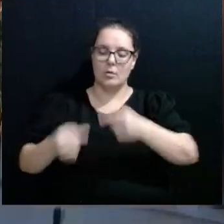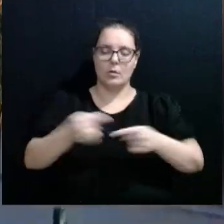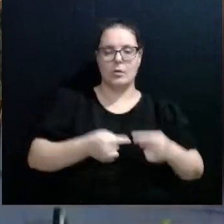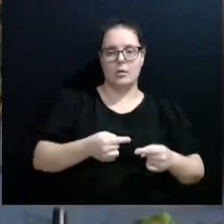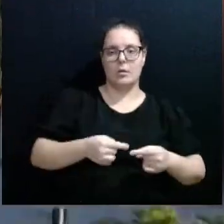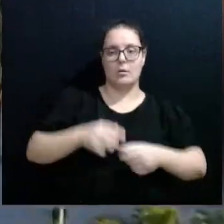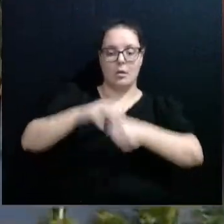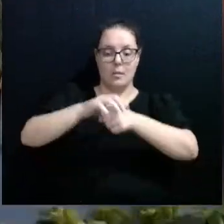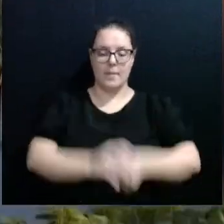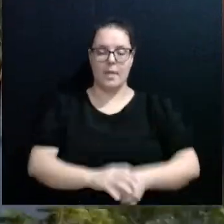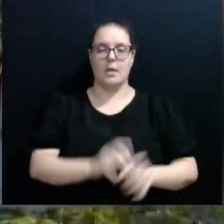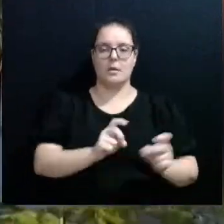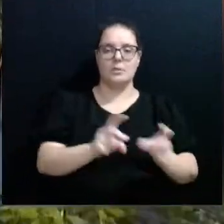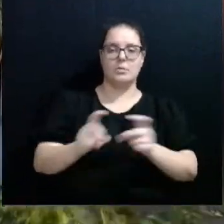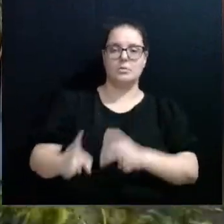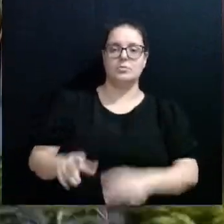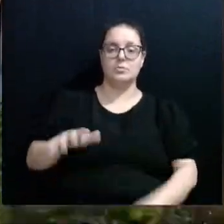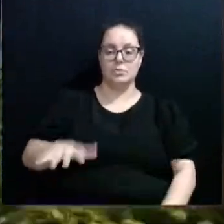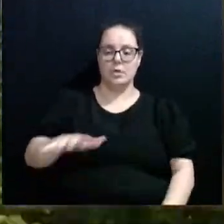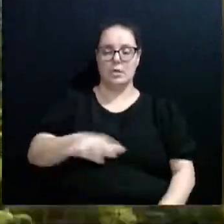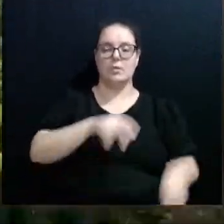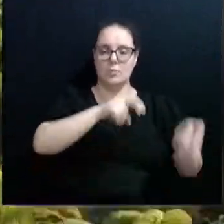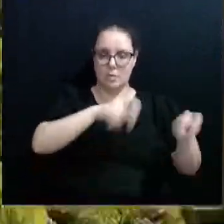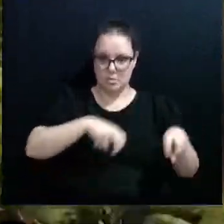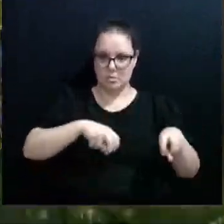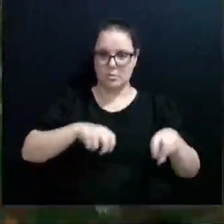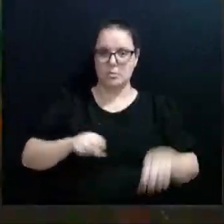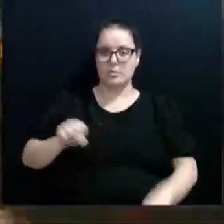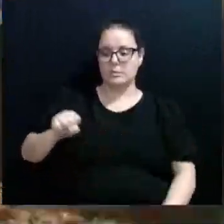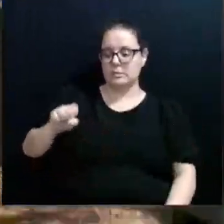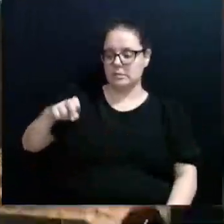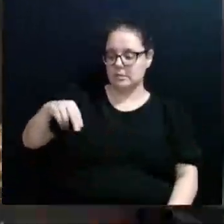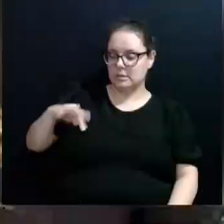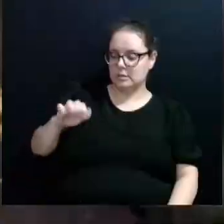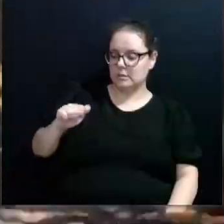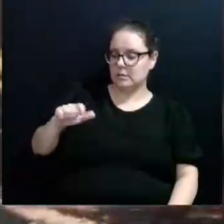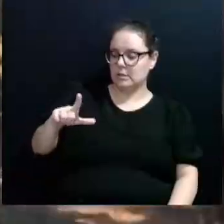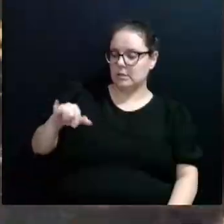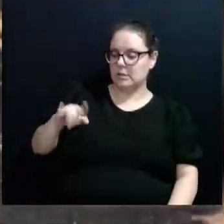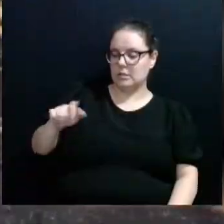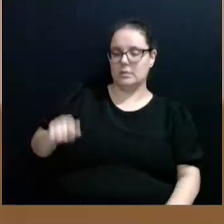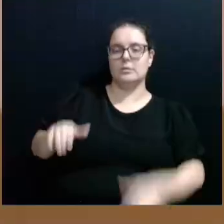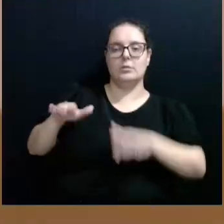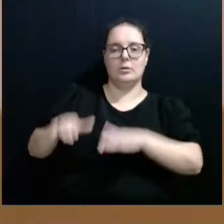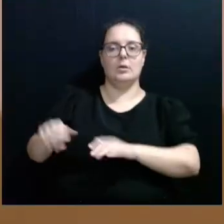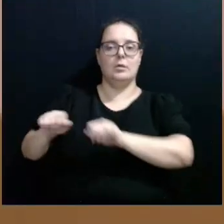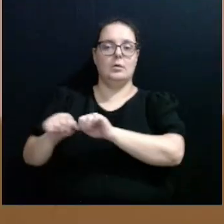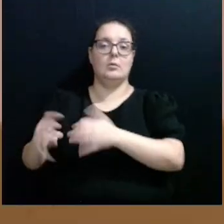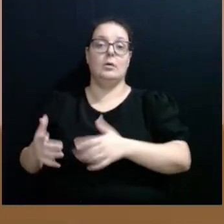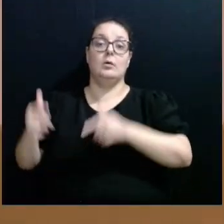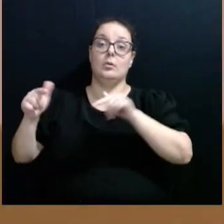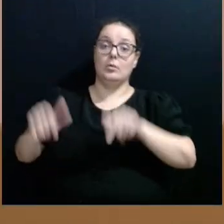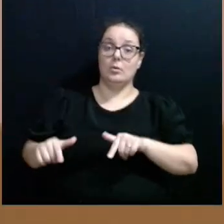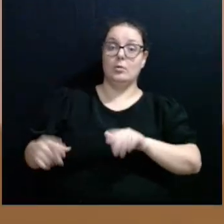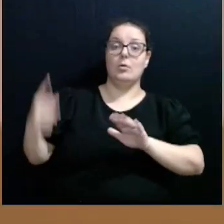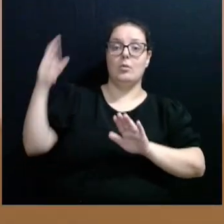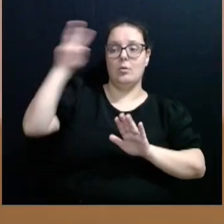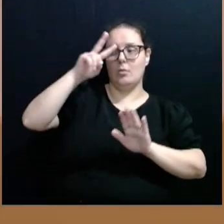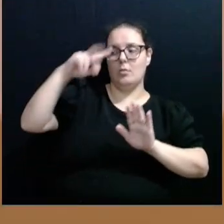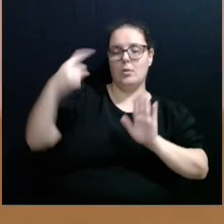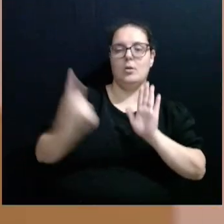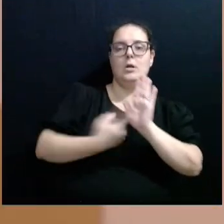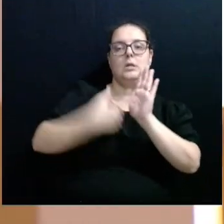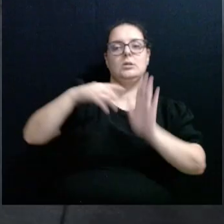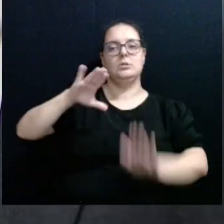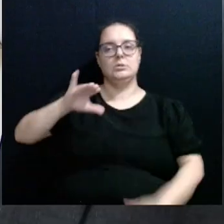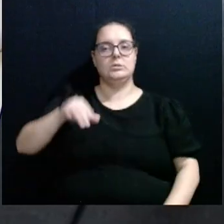venda de áreas da Fazenda Santa Elisa, onde fica o Instituto, local considerado um patrimônio científico, histórico